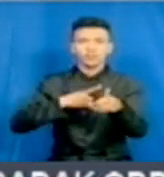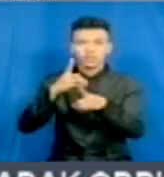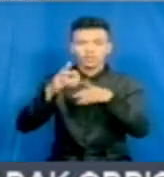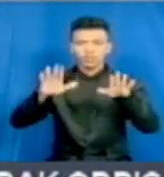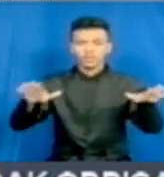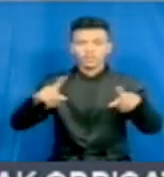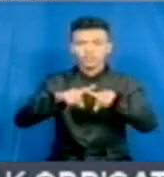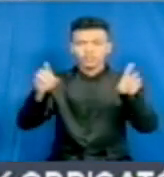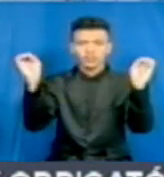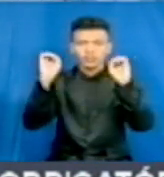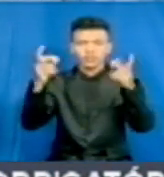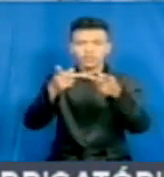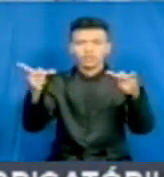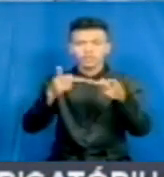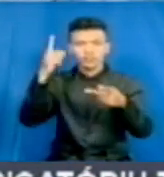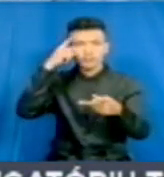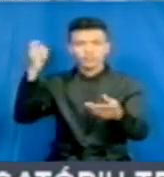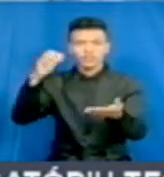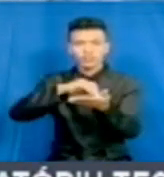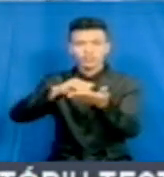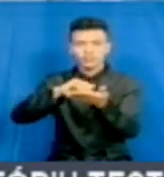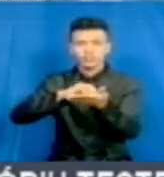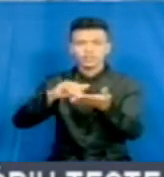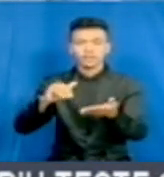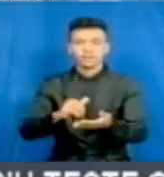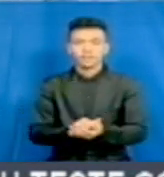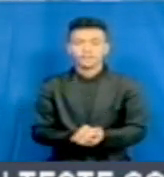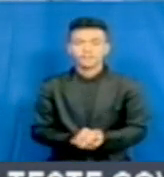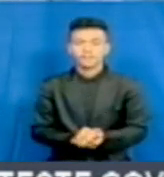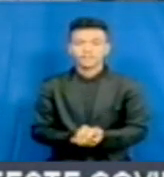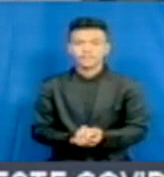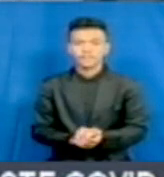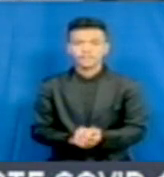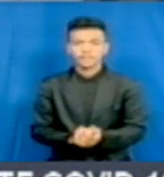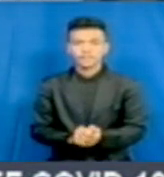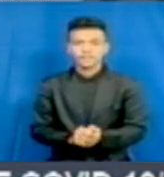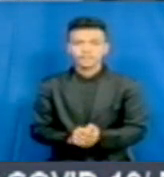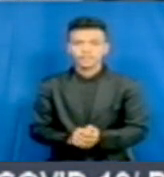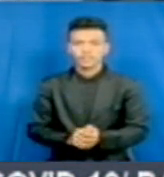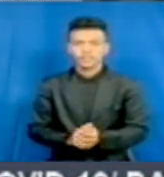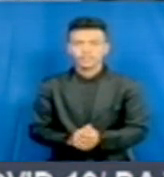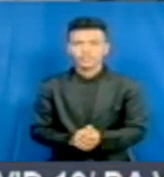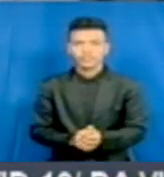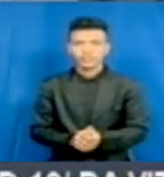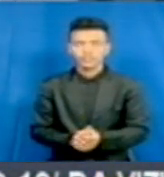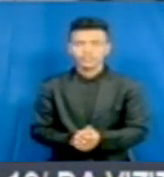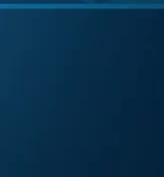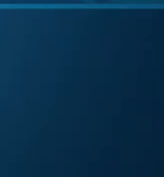mas bela ia fatin, tamba licença anual. Rony Silva, Alexandre dos Santos,